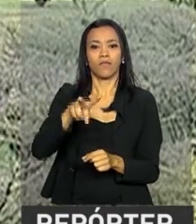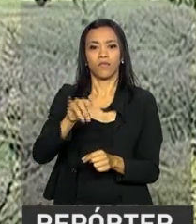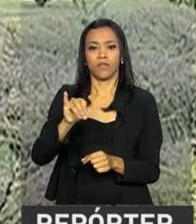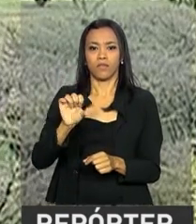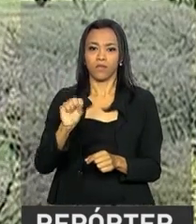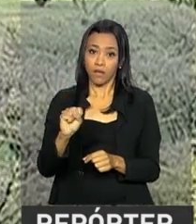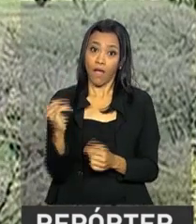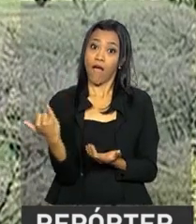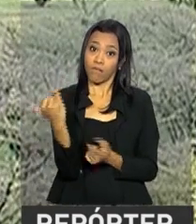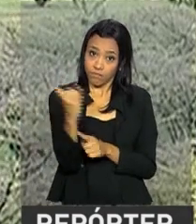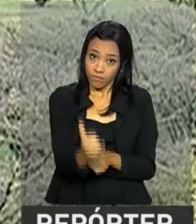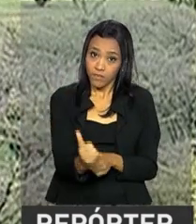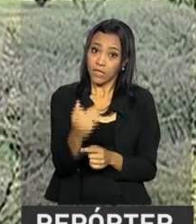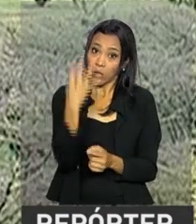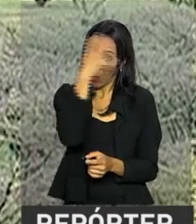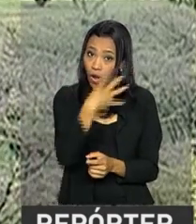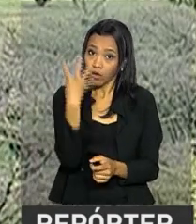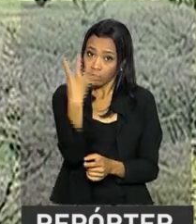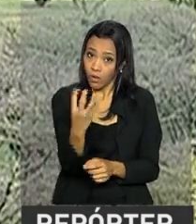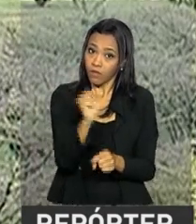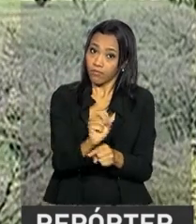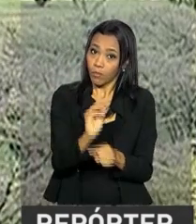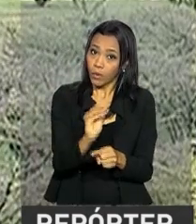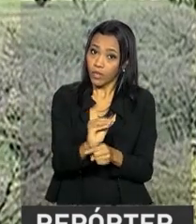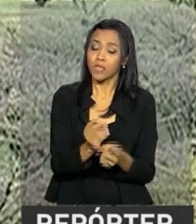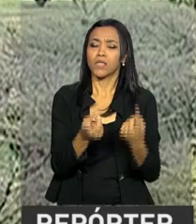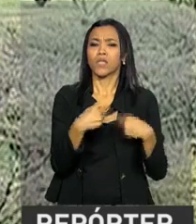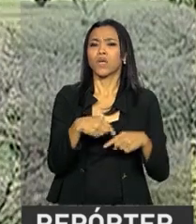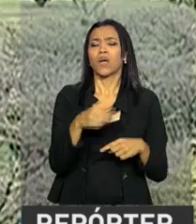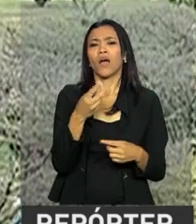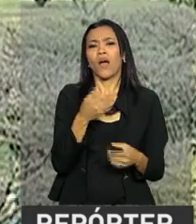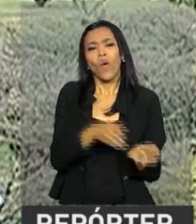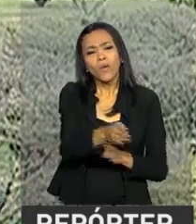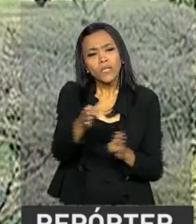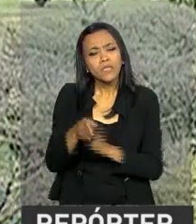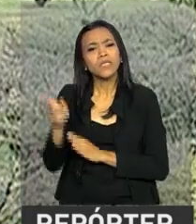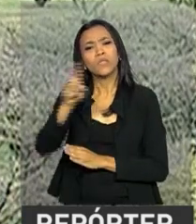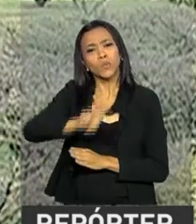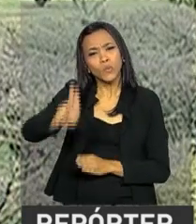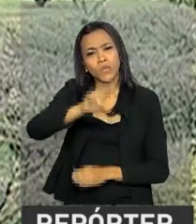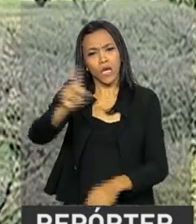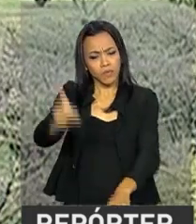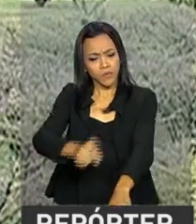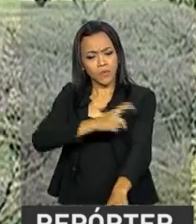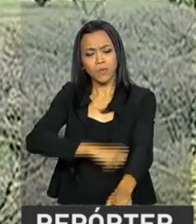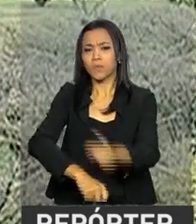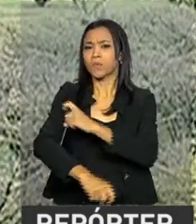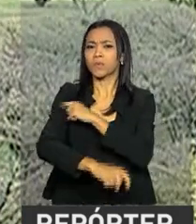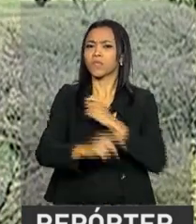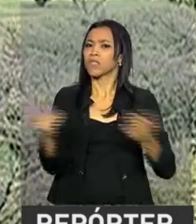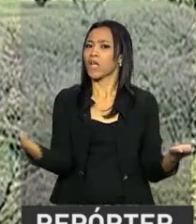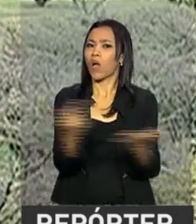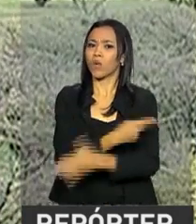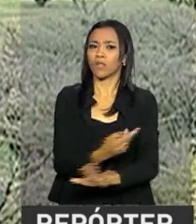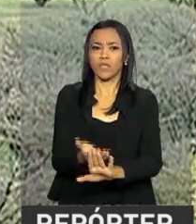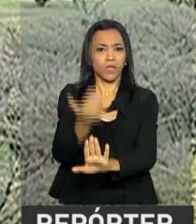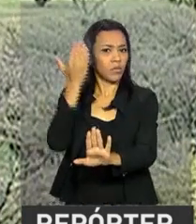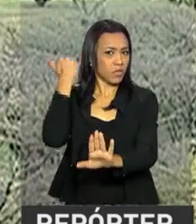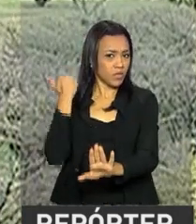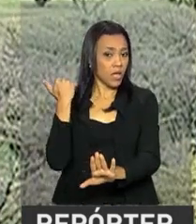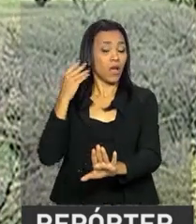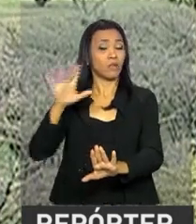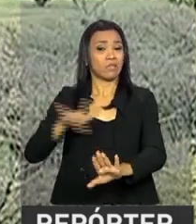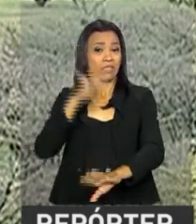A recomendação do uso de repelentes é constante aí, desde que a infecção por zika